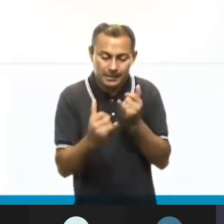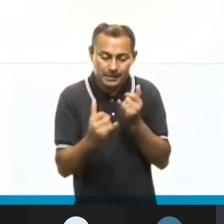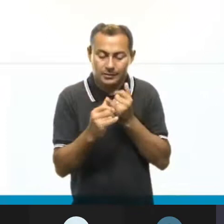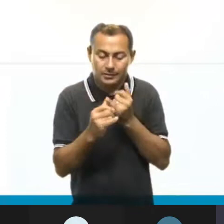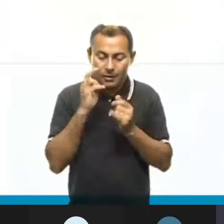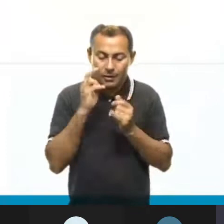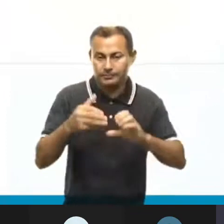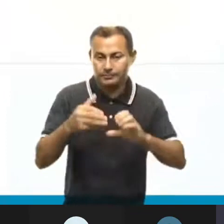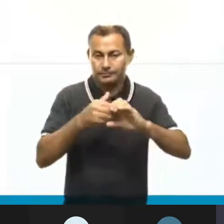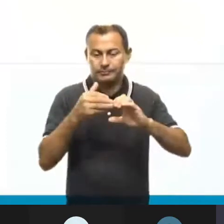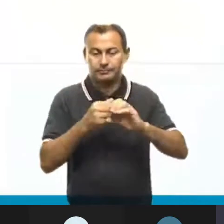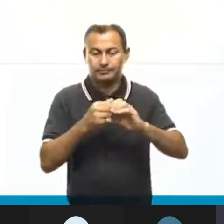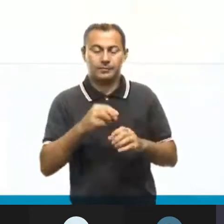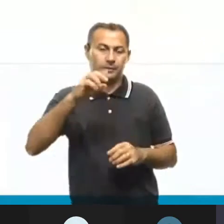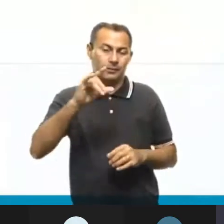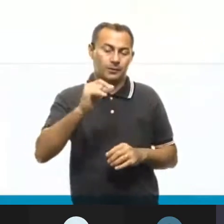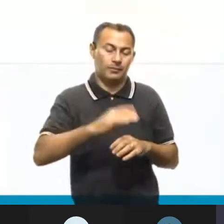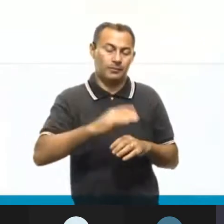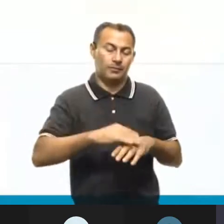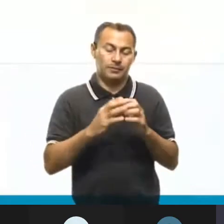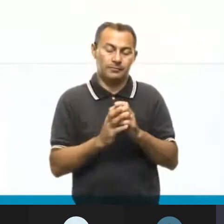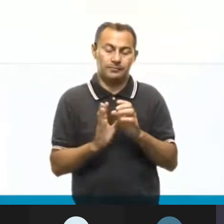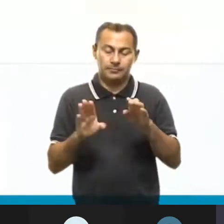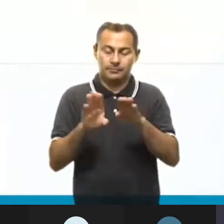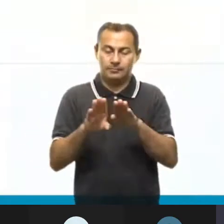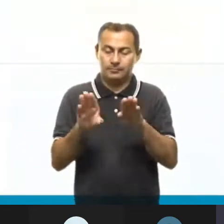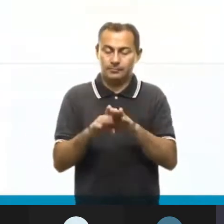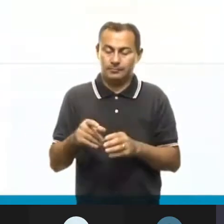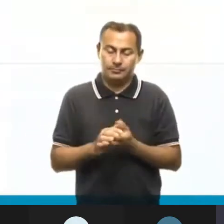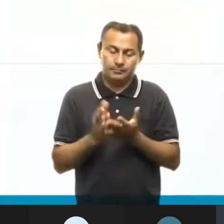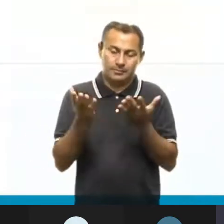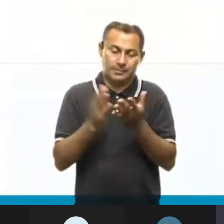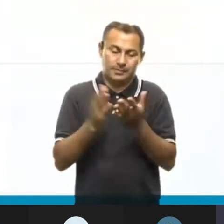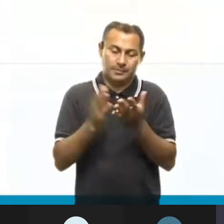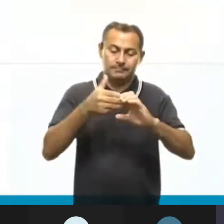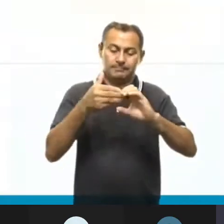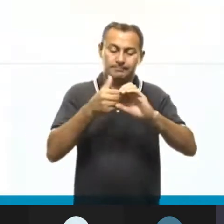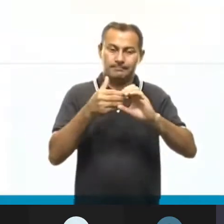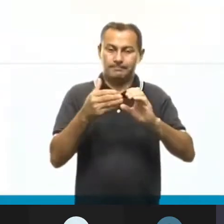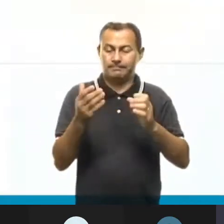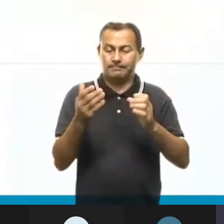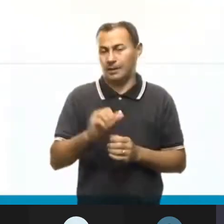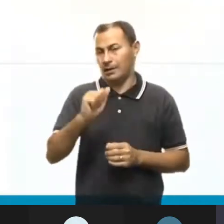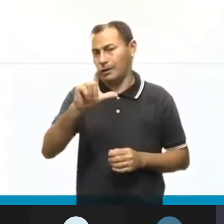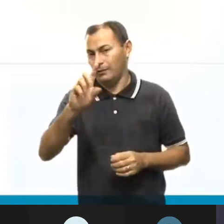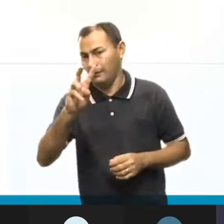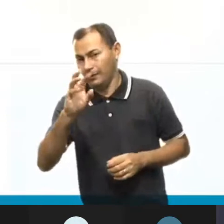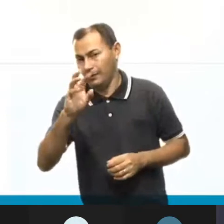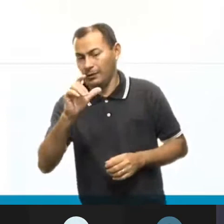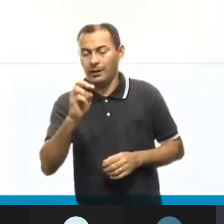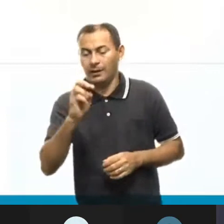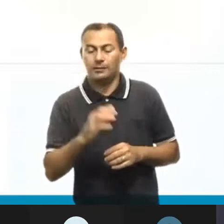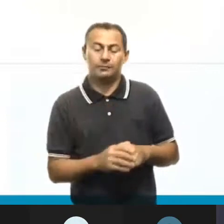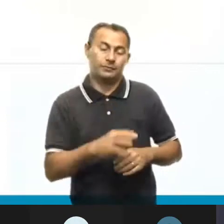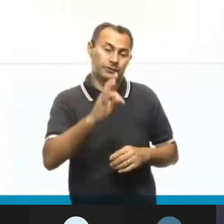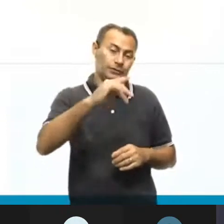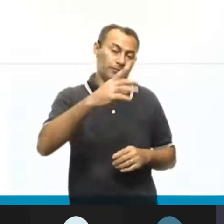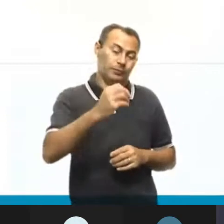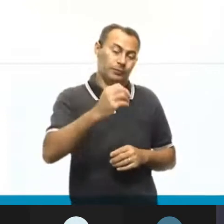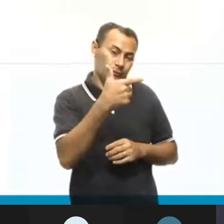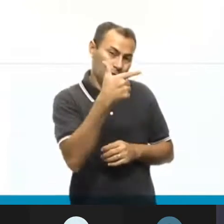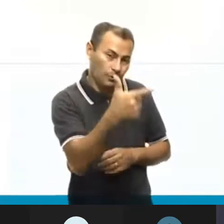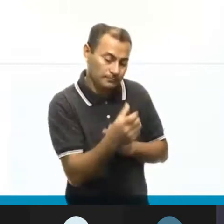ó. E essas células com o núcleo mais redondinho aqui, ó, são as células alveolares do tipo 2,